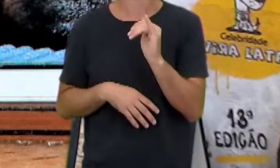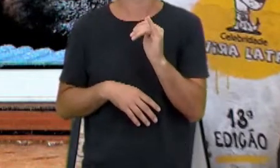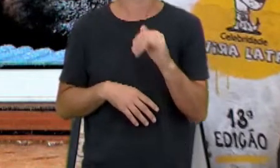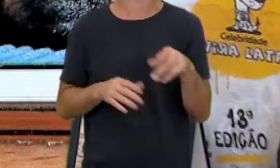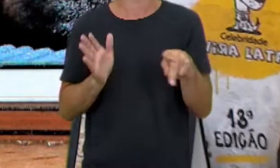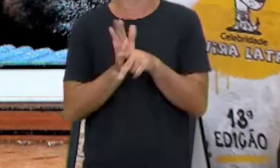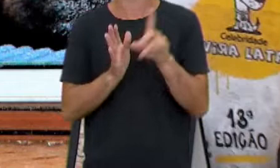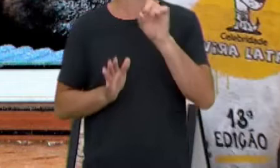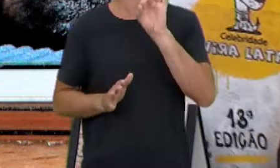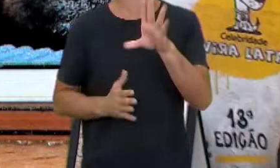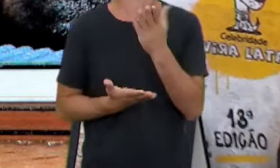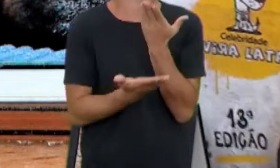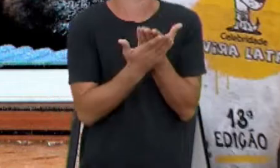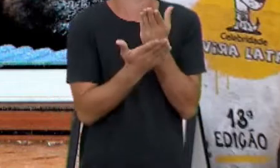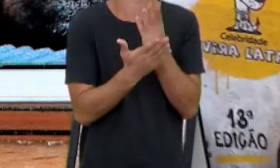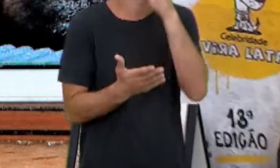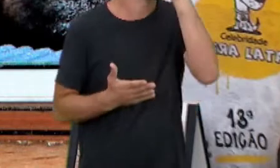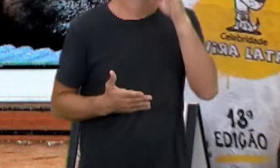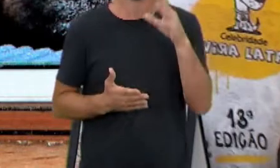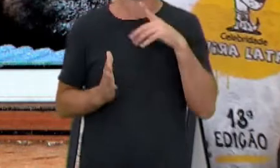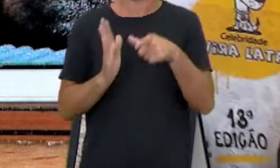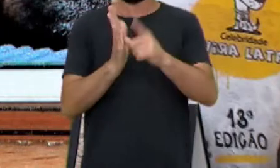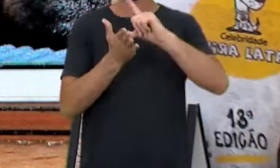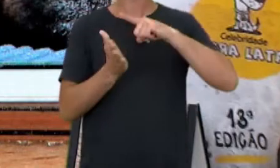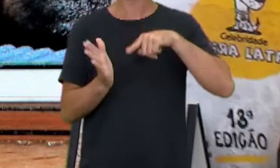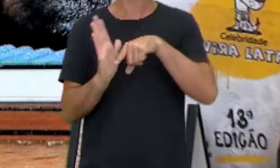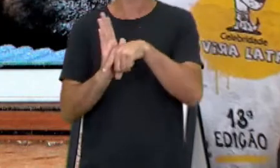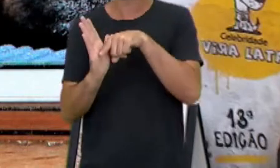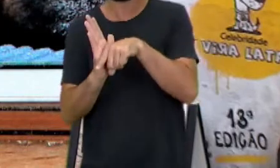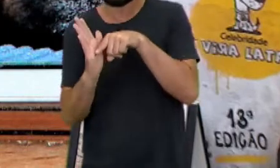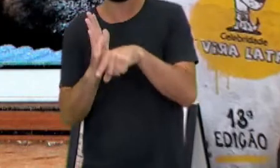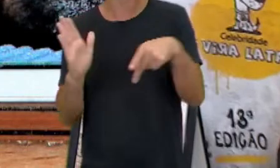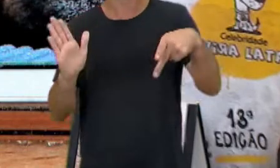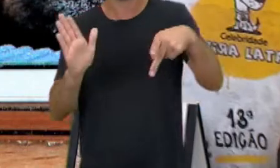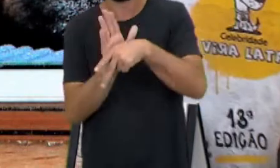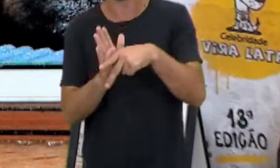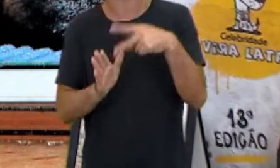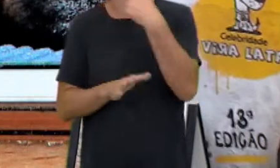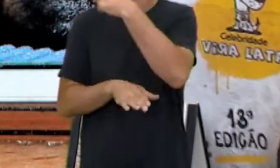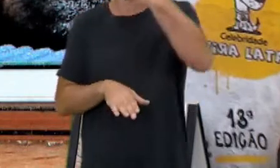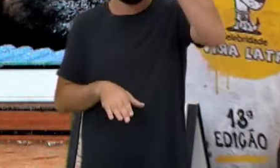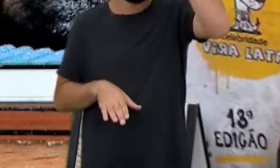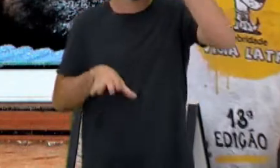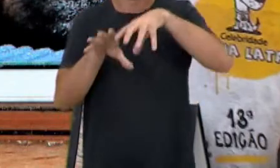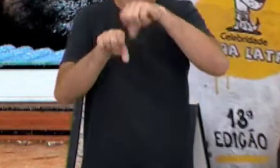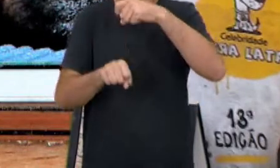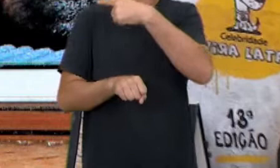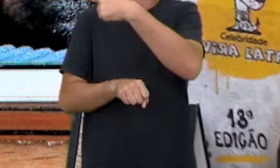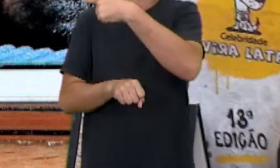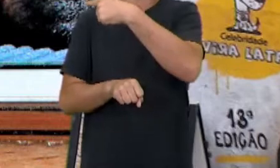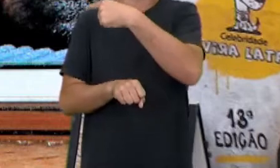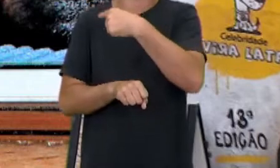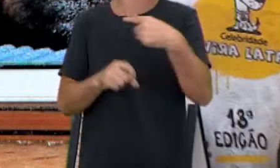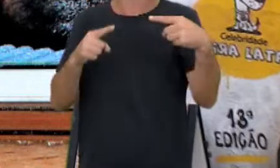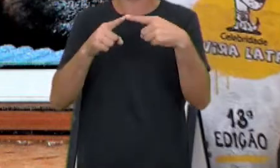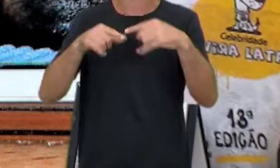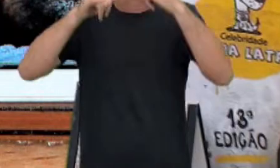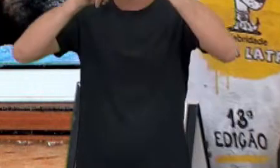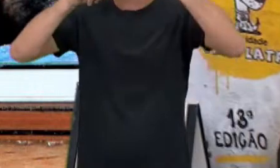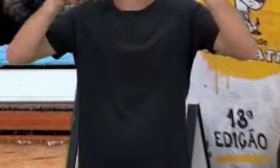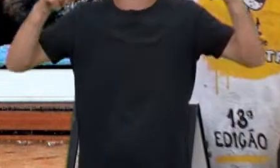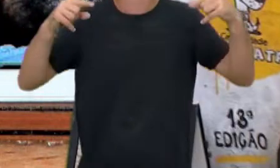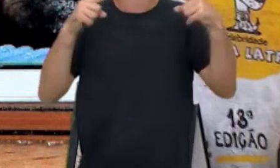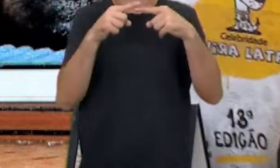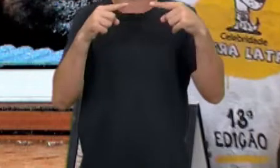só um estudo. Ela tem um trabalho de pesquisa, como ela trouxe, de mercado, a formação dela, que está relacionada à publicidade e propaganda,